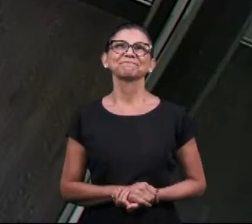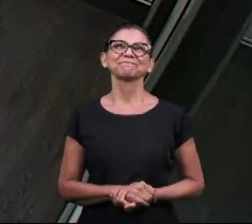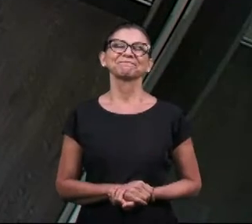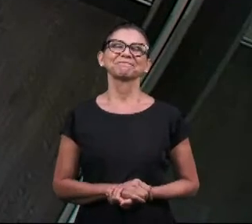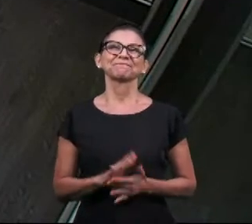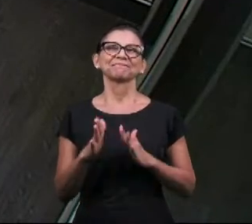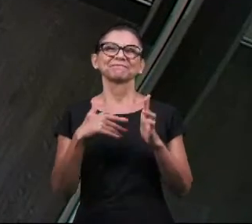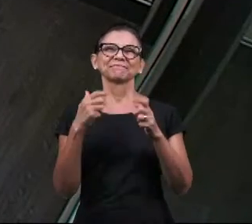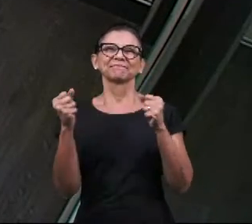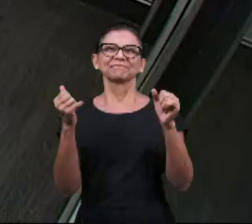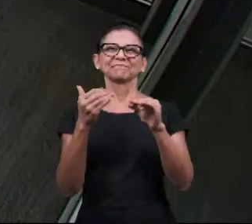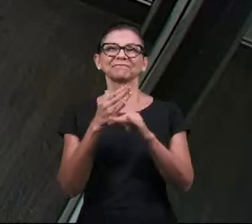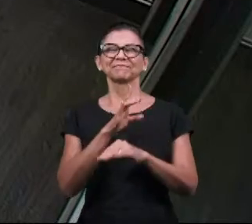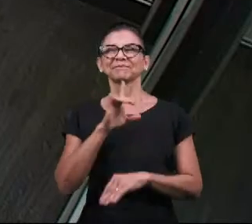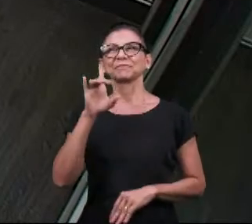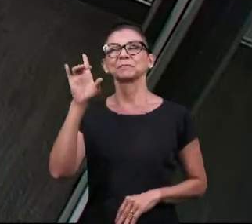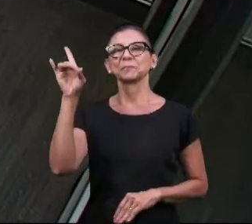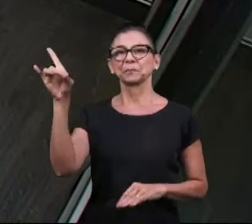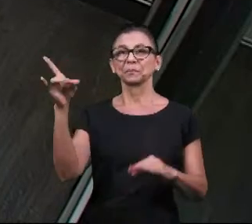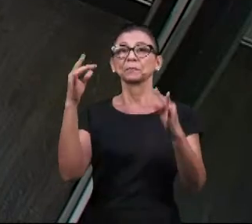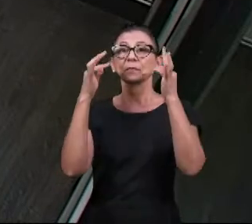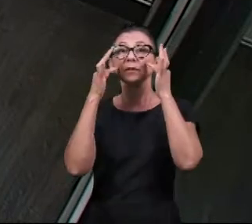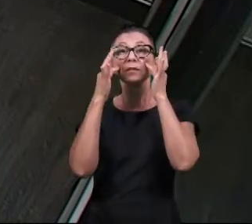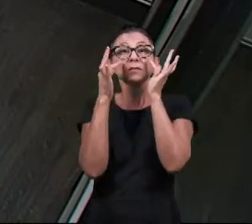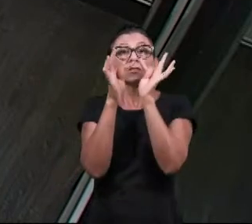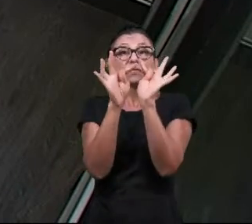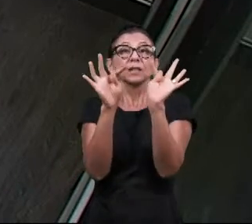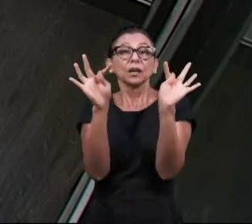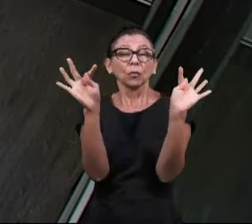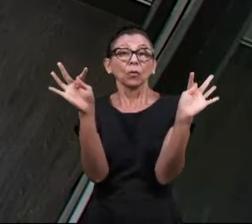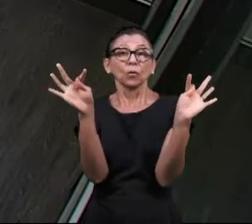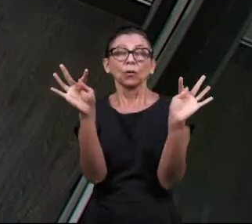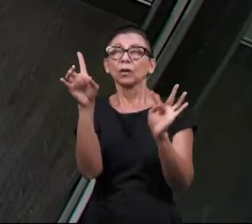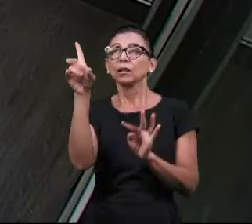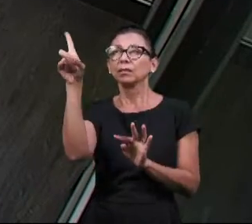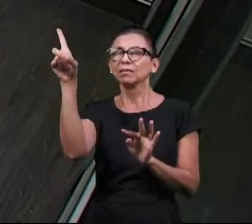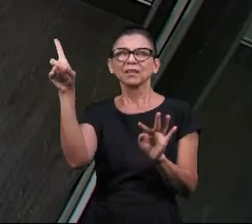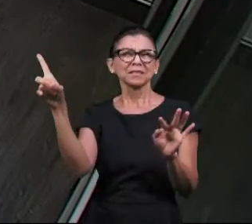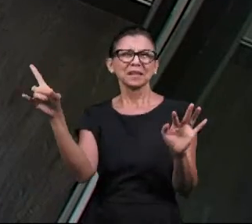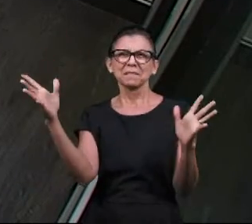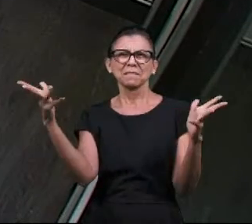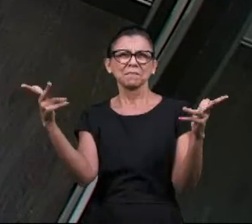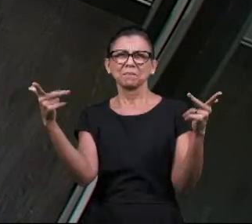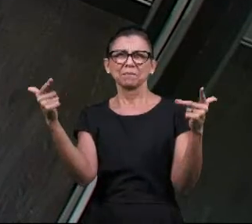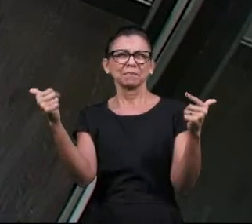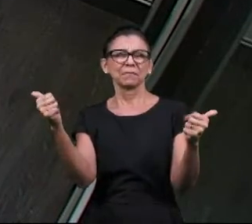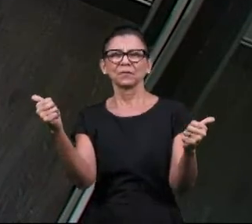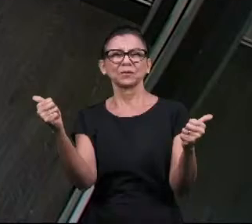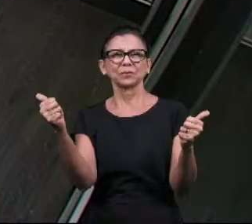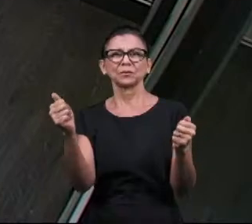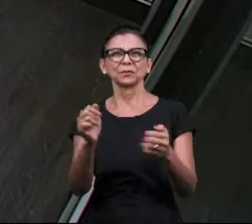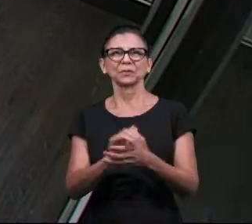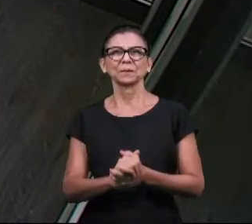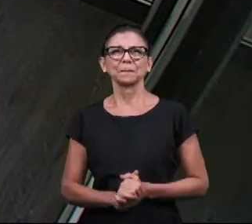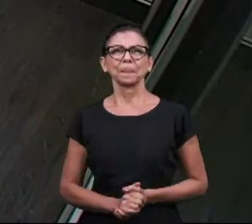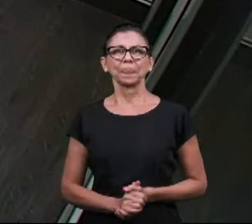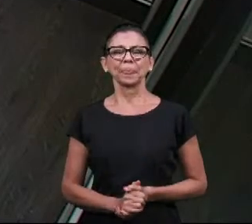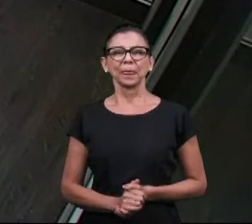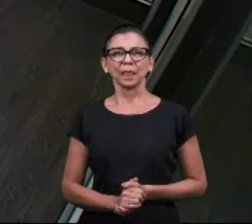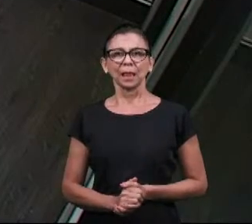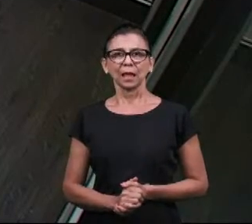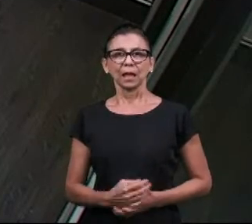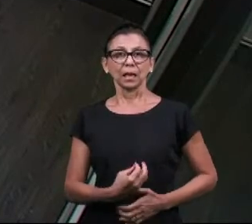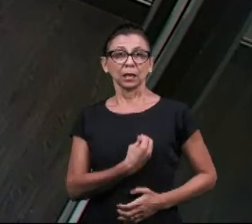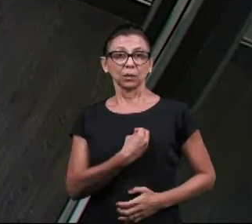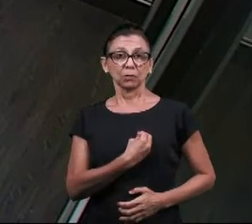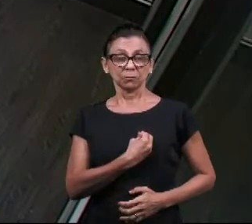Deus. Testificando, né? Testificando. Não, Deus é fantástico. A nossa vida é profética, não é, pastor? Toda a nossa vida é profética, Jorge.